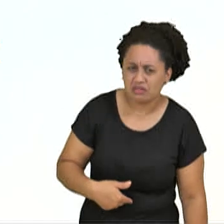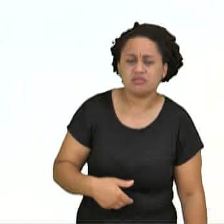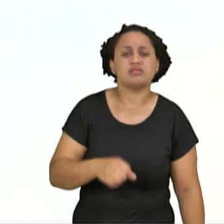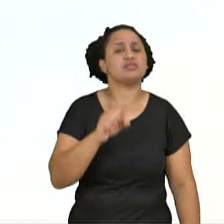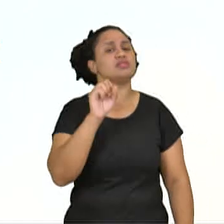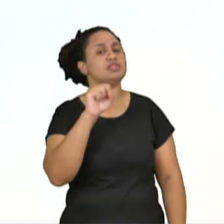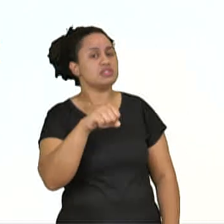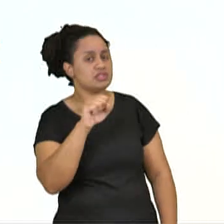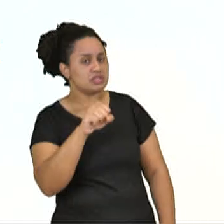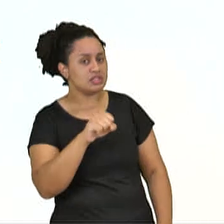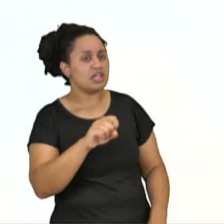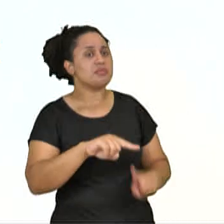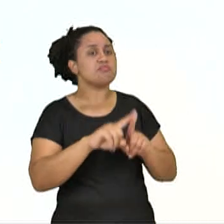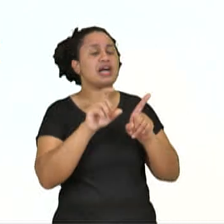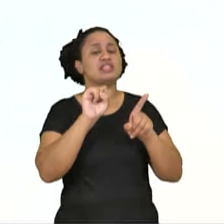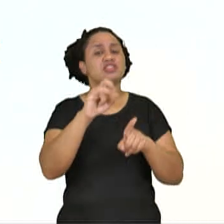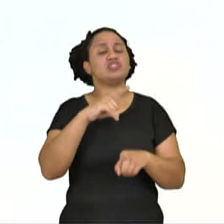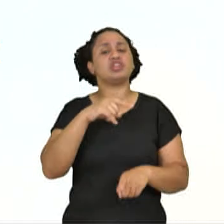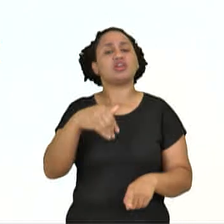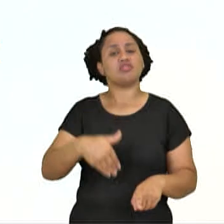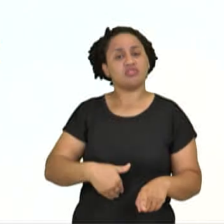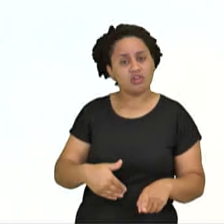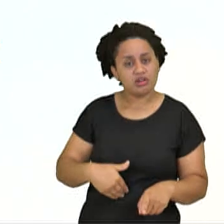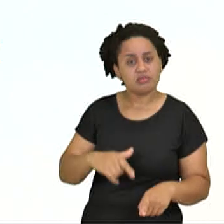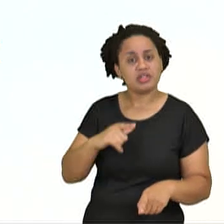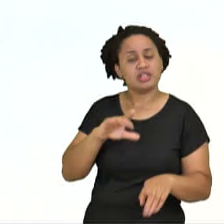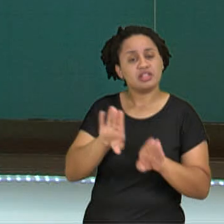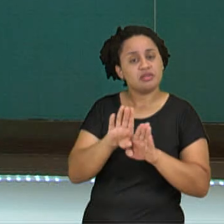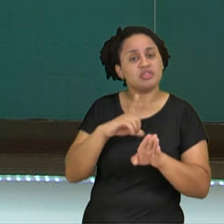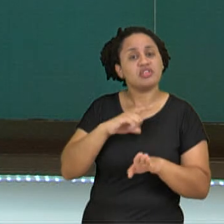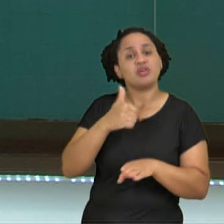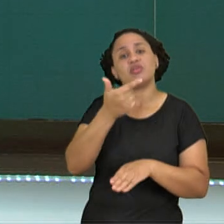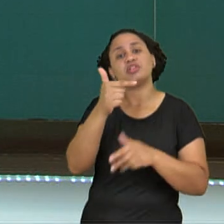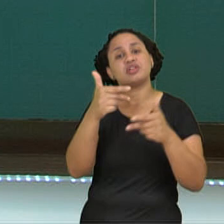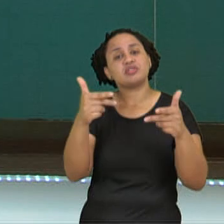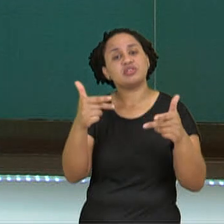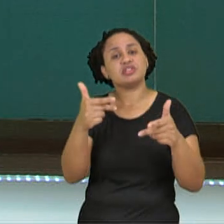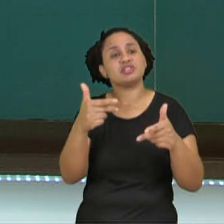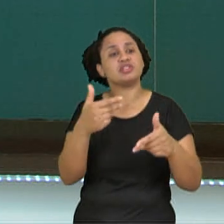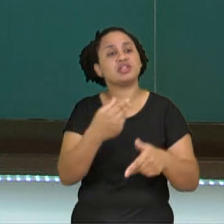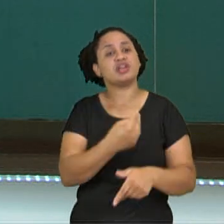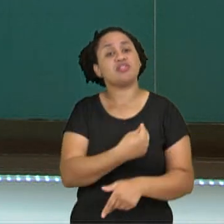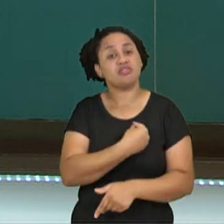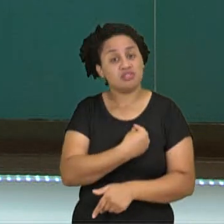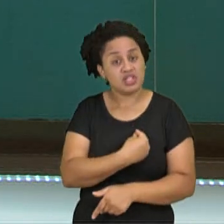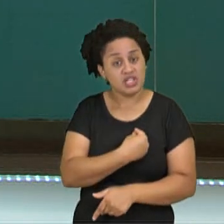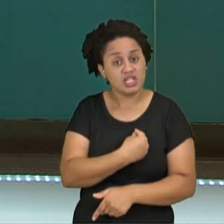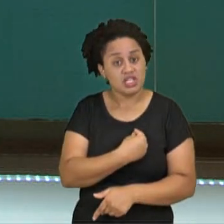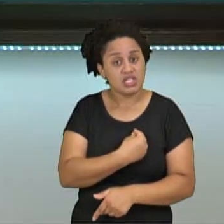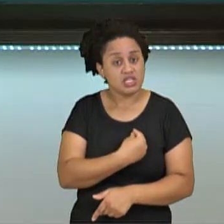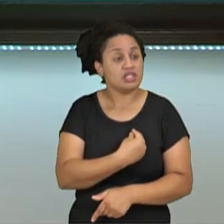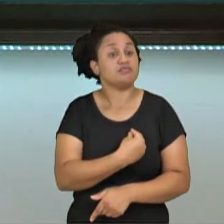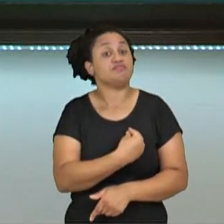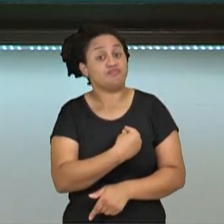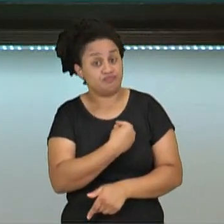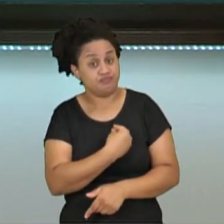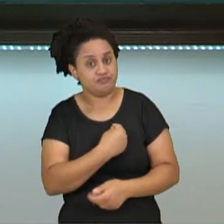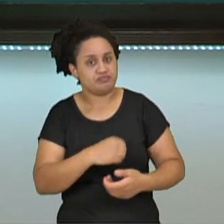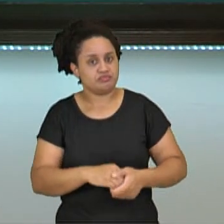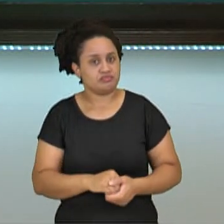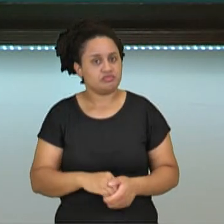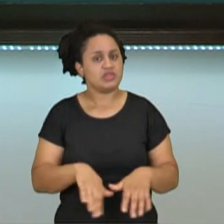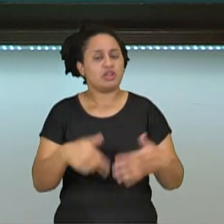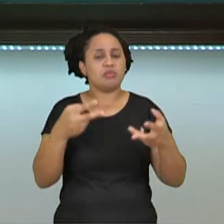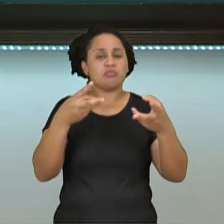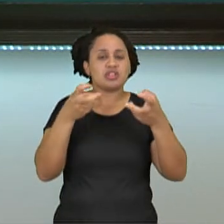fome, também tinha outra coisa. Vida. Vida. Percebam que nesse texto que eu trago